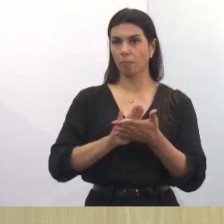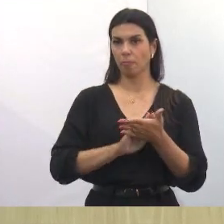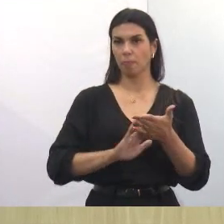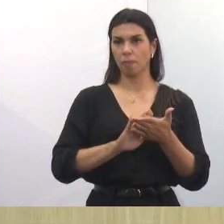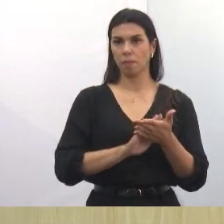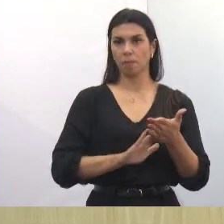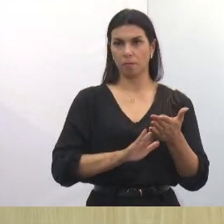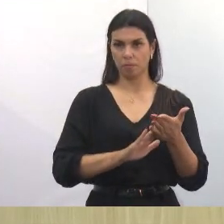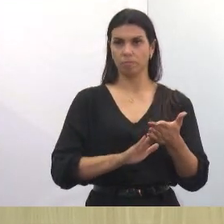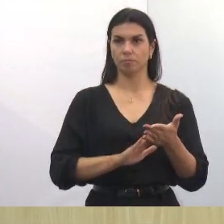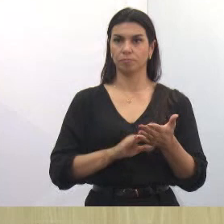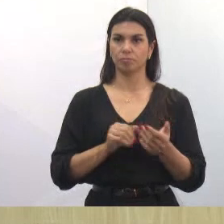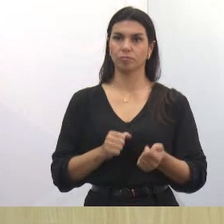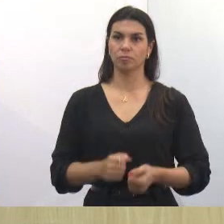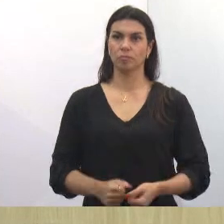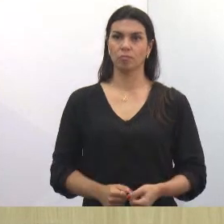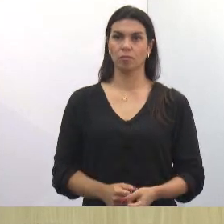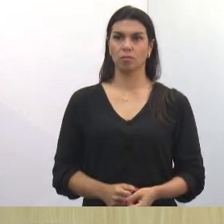aos munícipes,